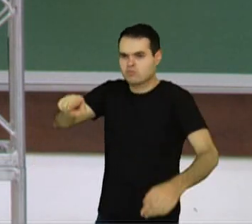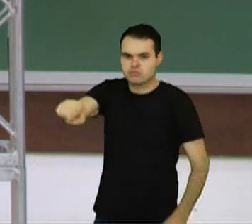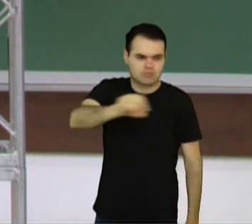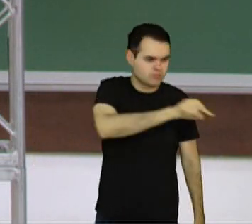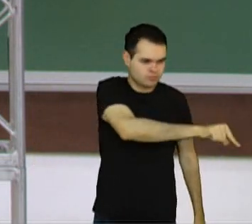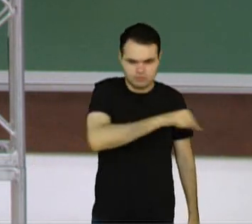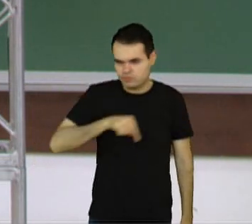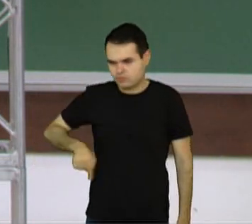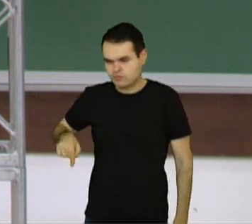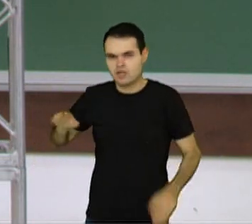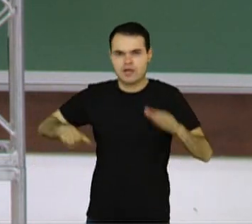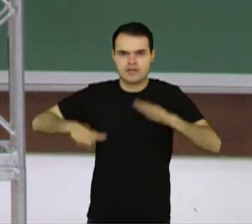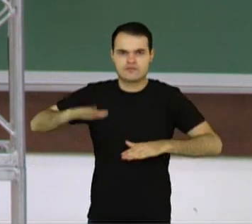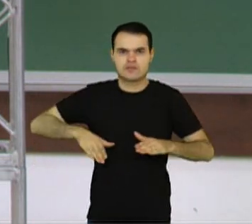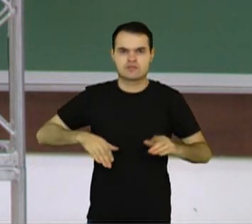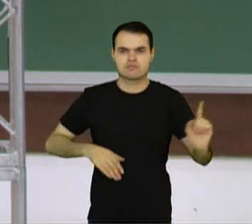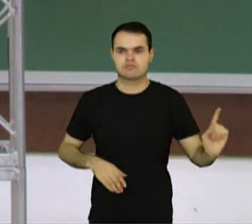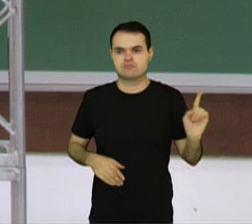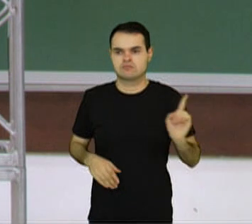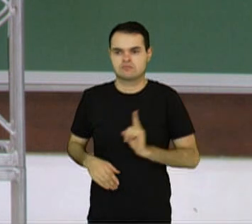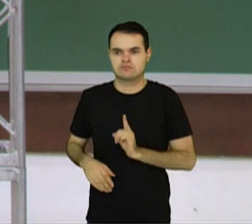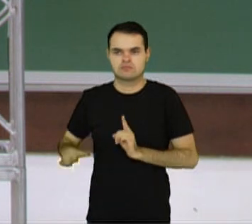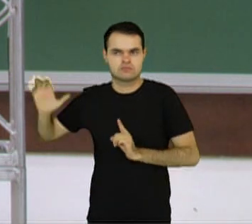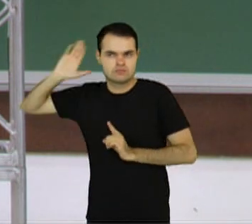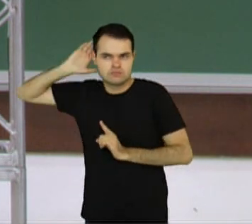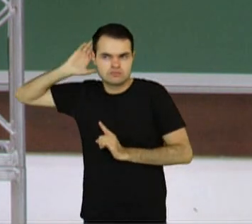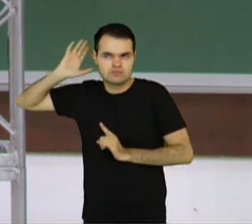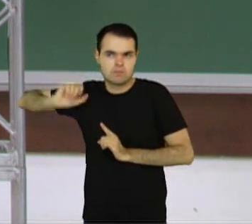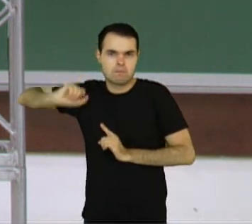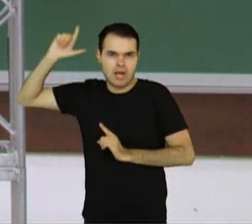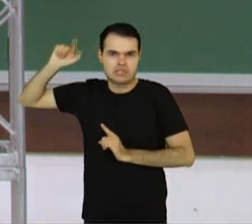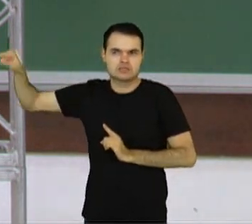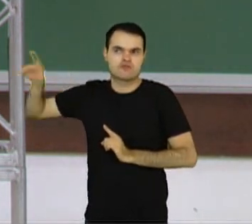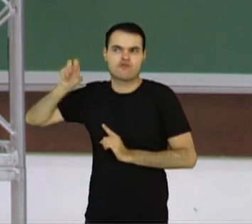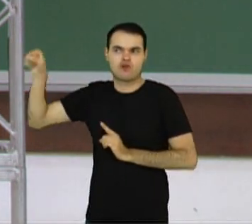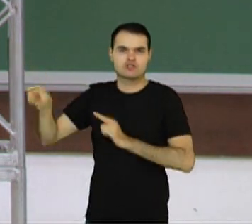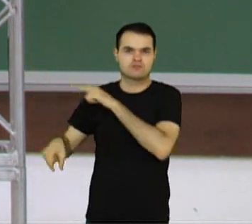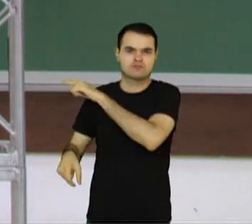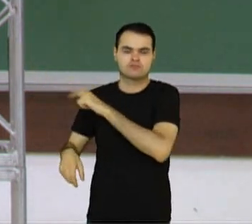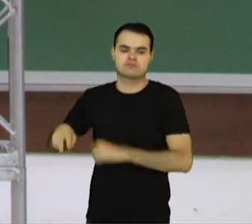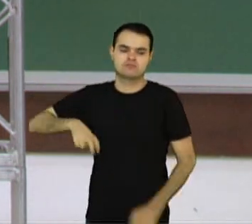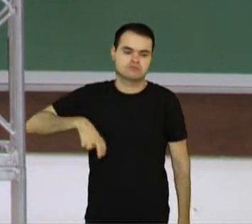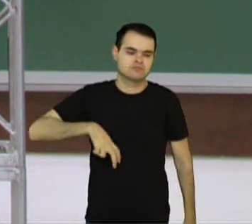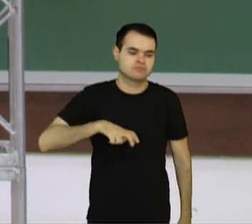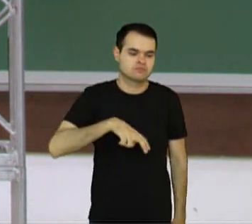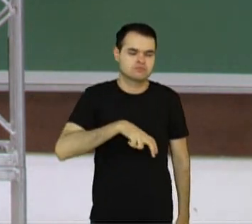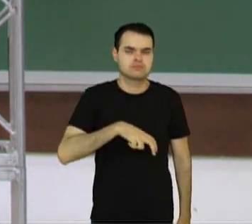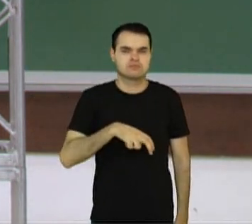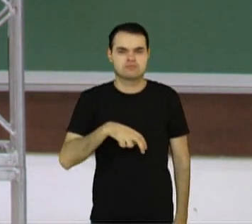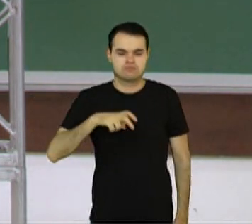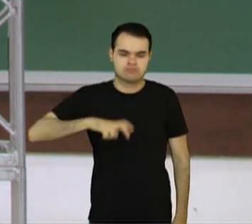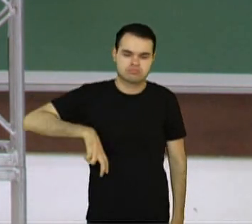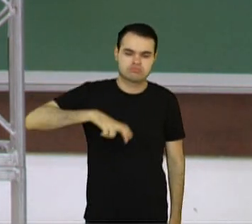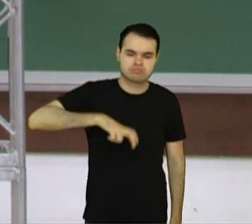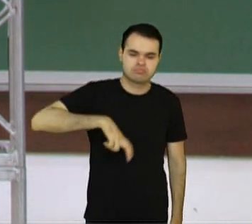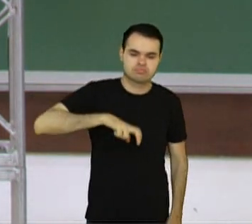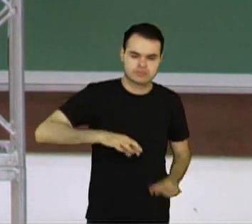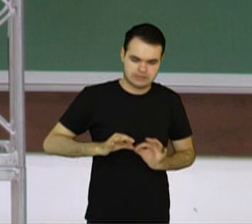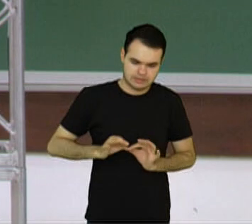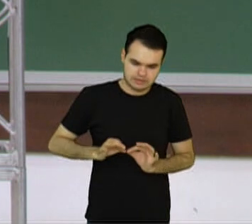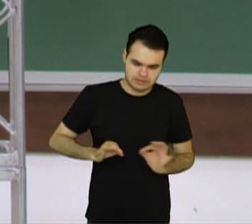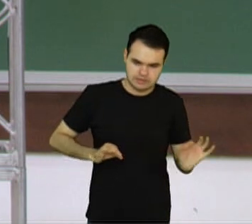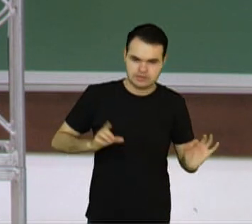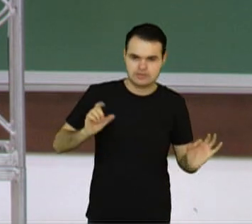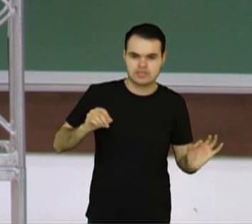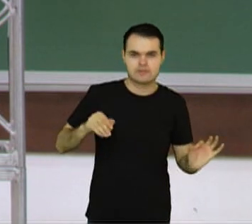você consegue ouvir mais um determinado show. Às vezes você dá uns passos de 3, 4, 5, 10 metros,